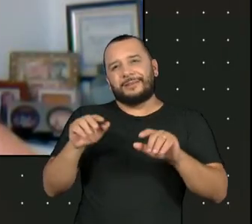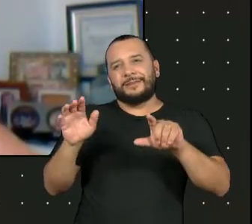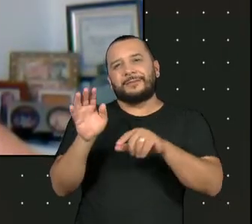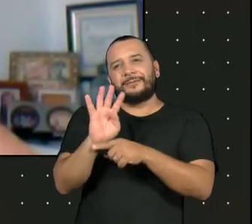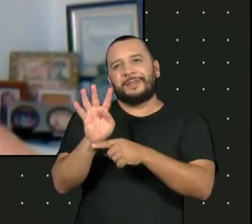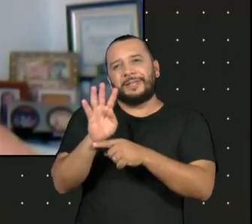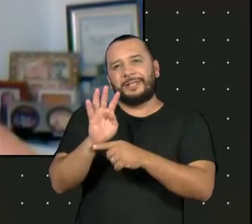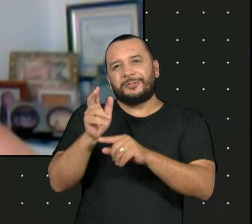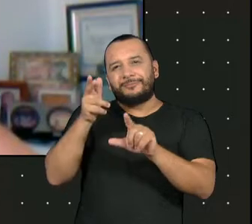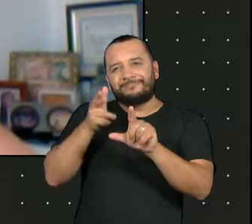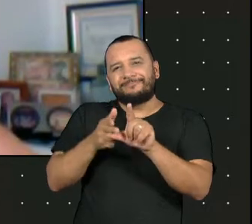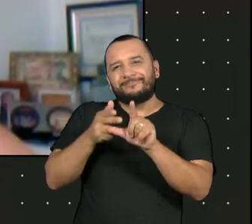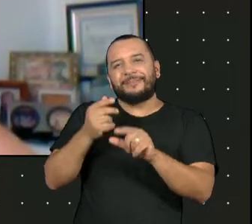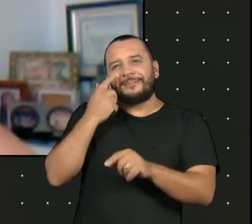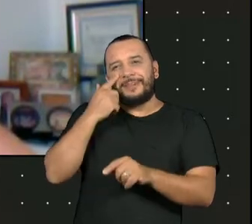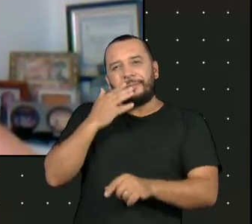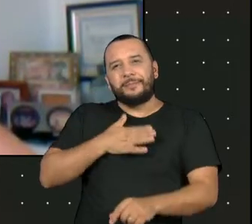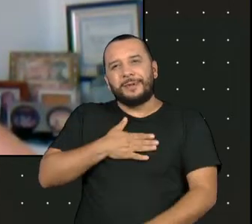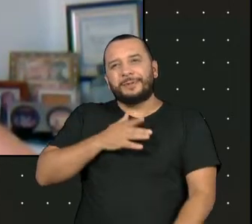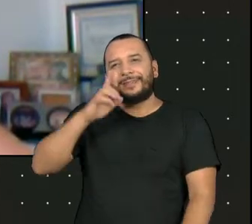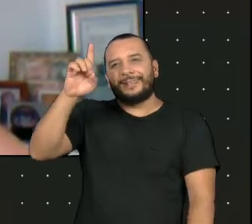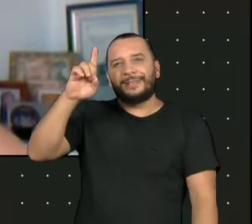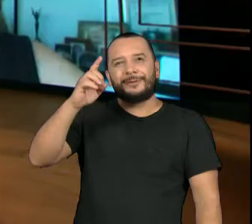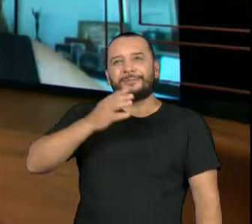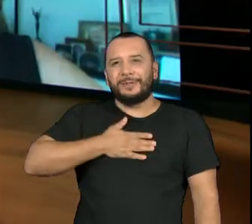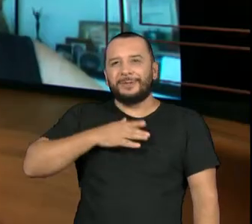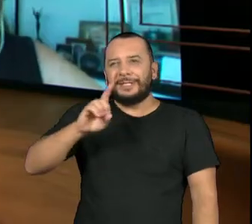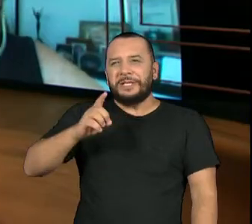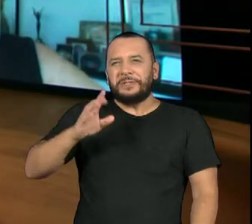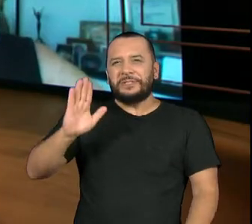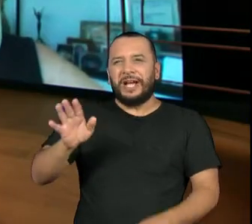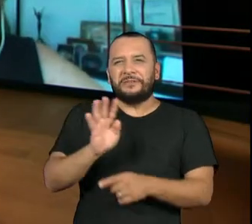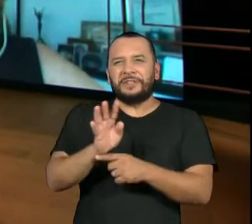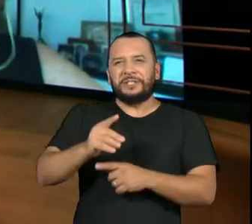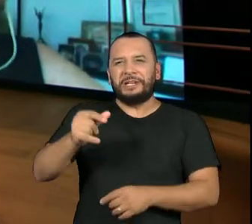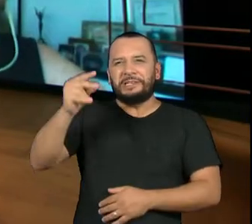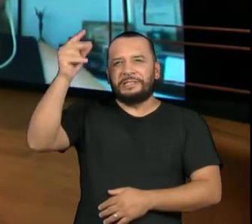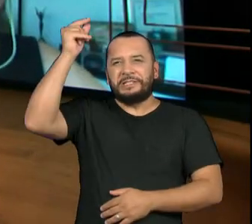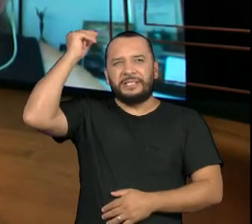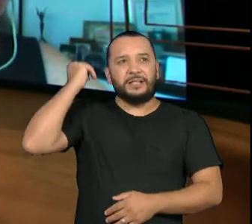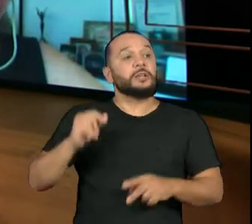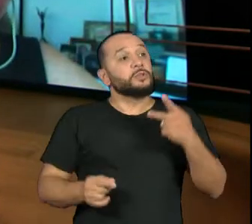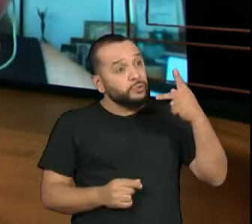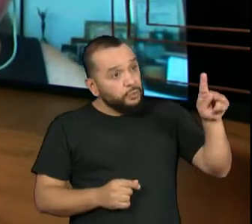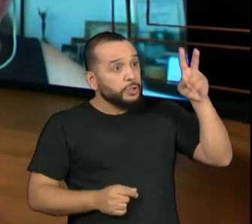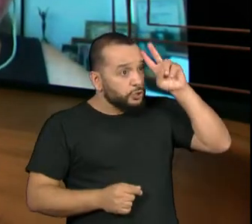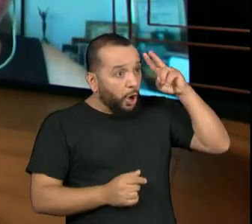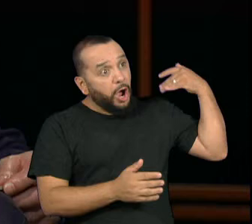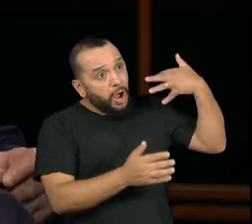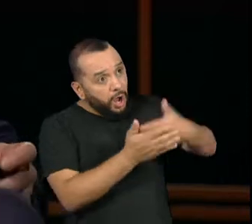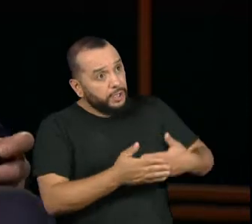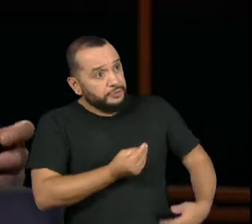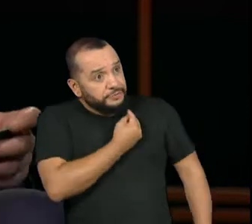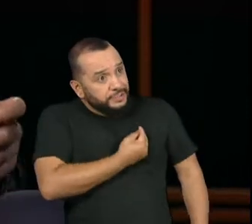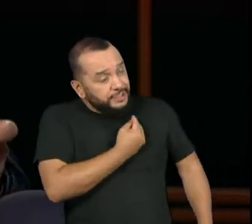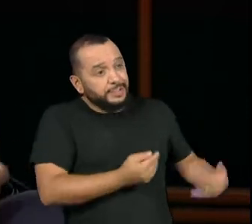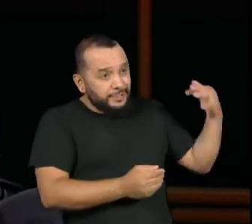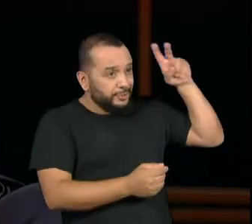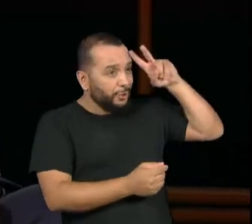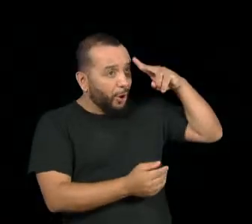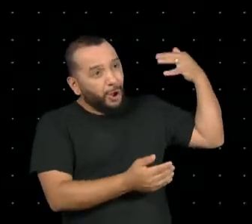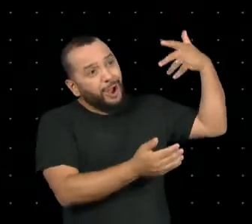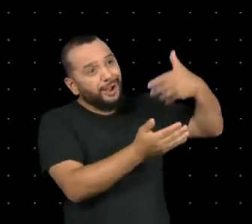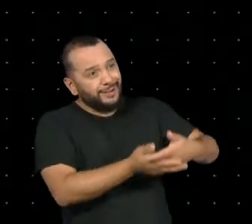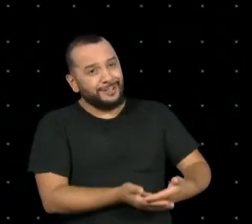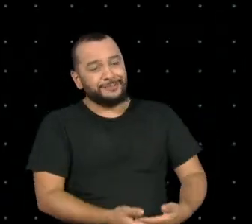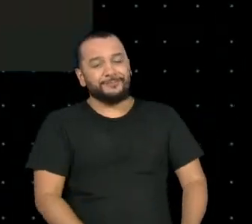céu. Meu Deus. Vocês vão no baú mesmo, né? A sua história, né, Tonico? É a sua história, a tua